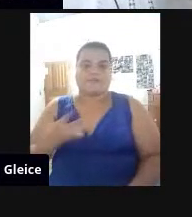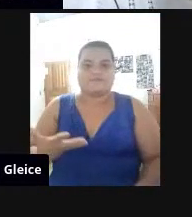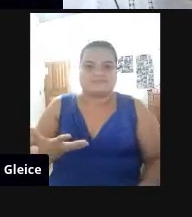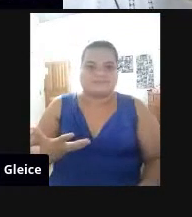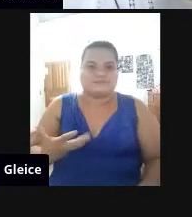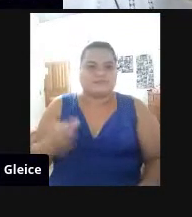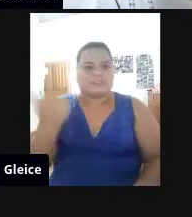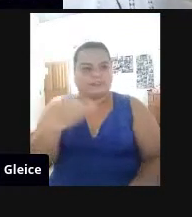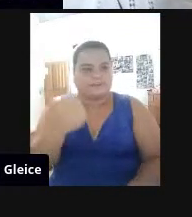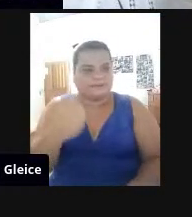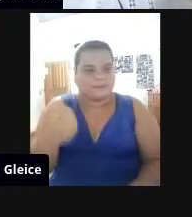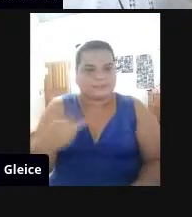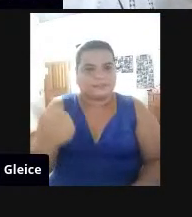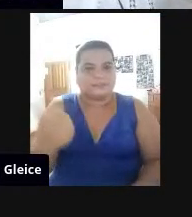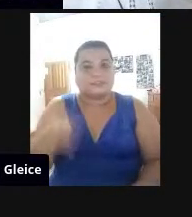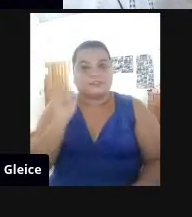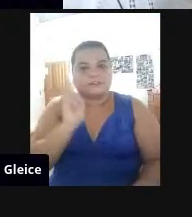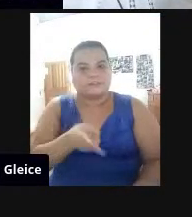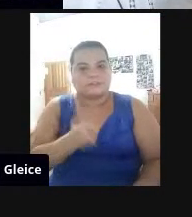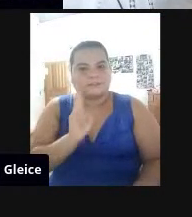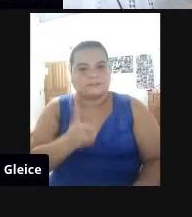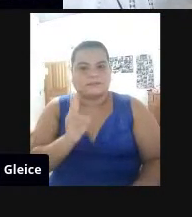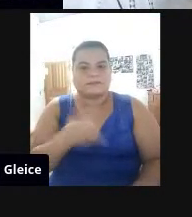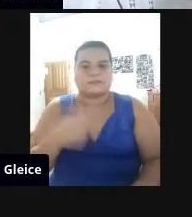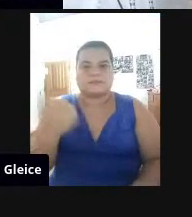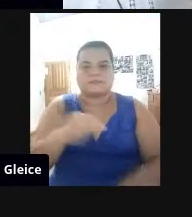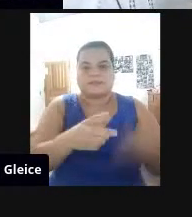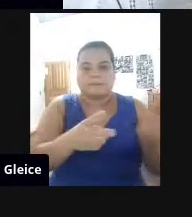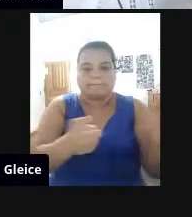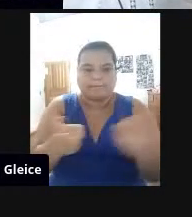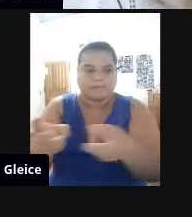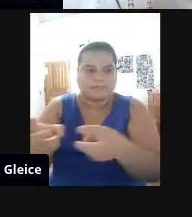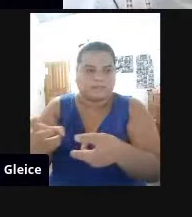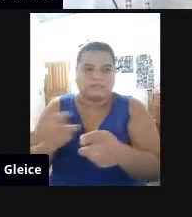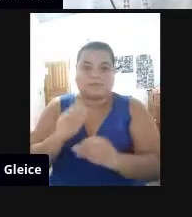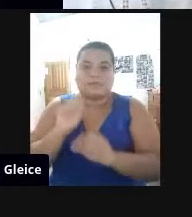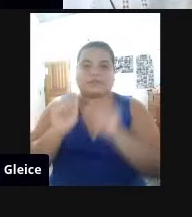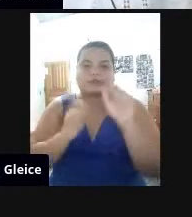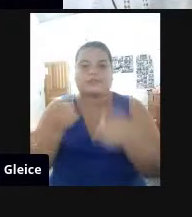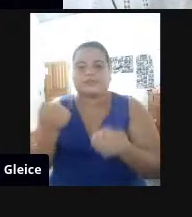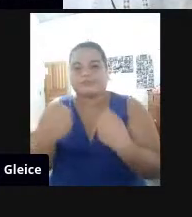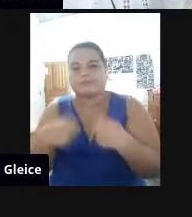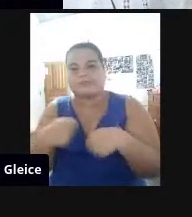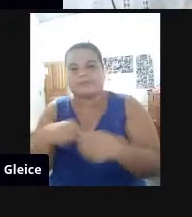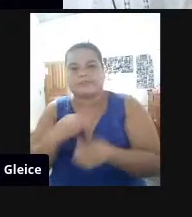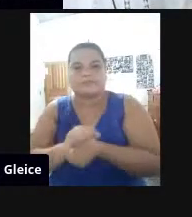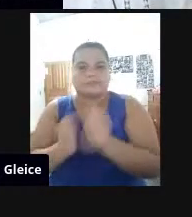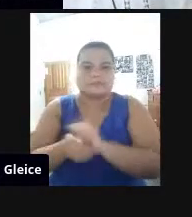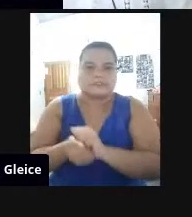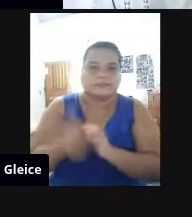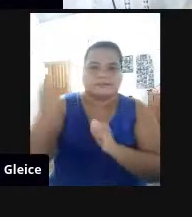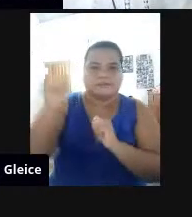tratamento, ver o que é adequado para aquele indivíduo, o que é que está funcionando, o que é que não está funcionando para ele.